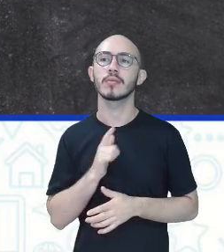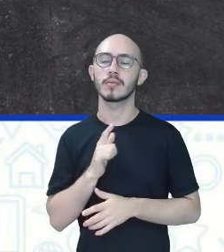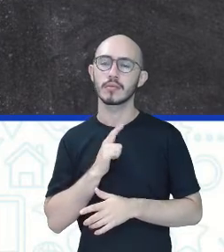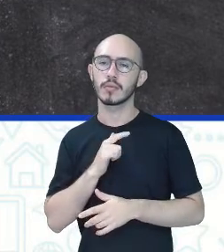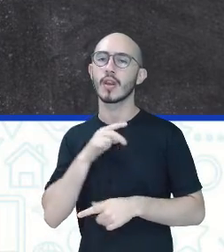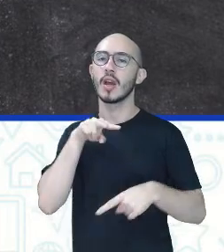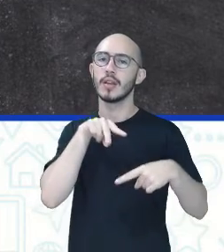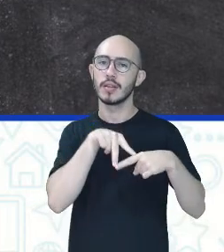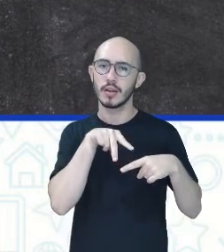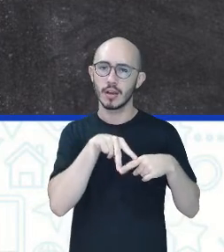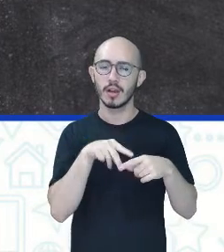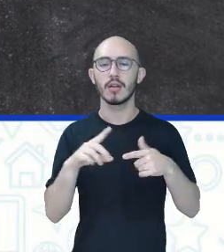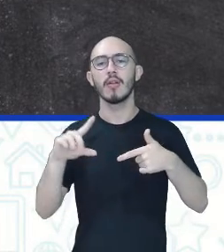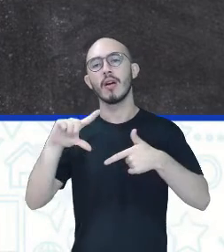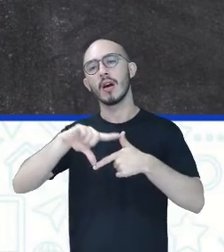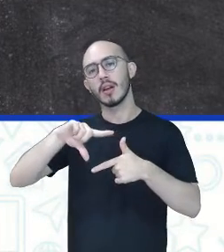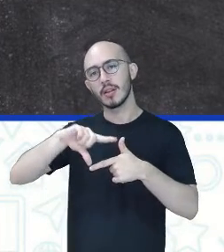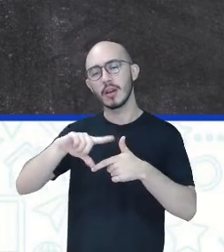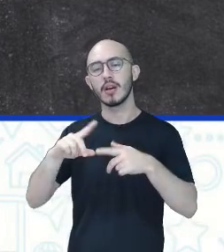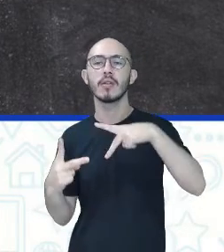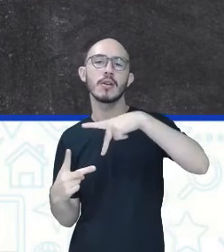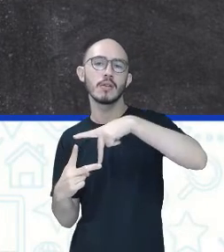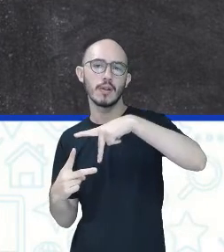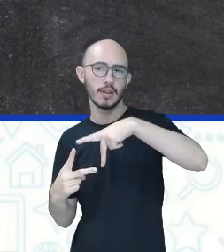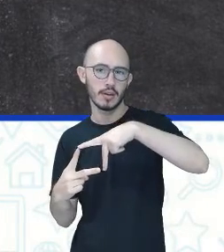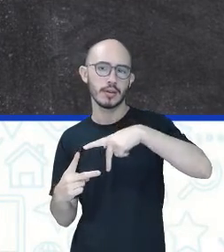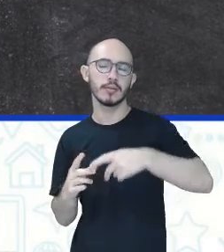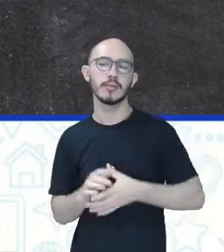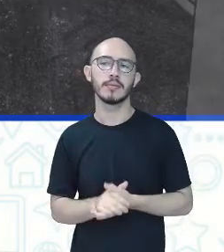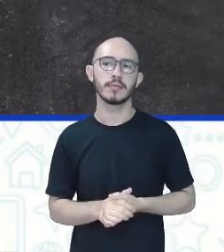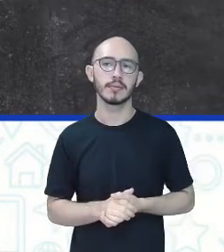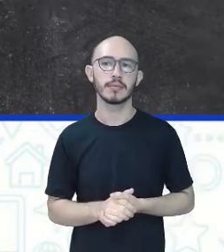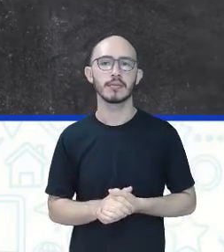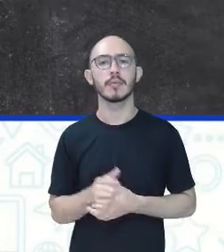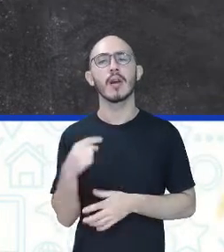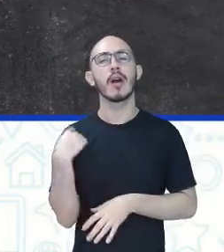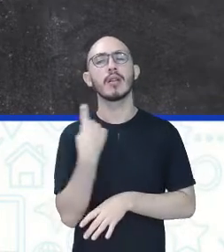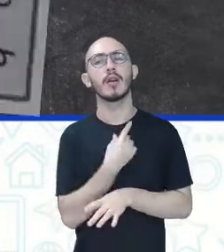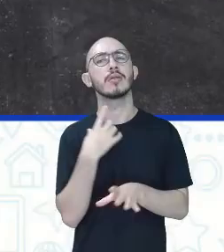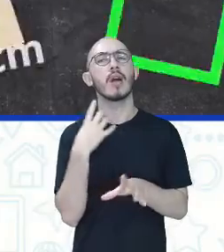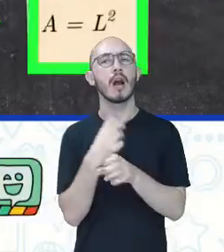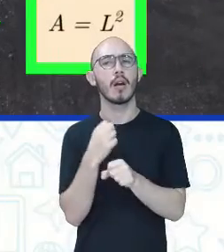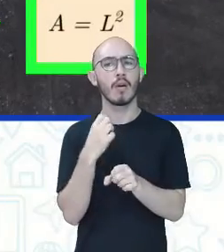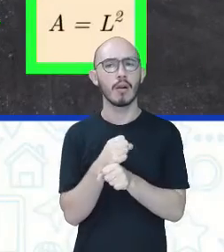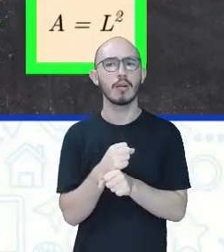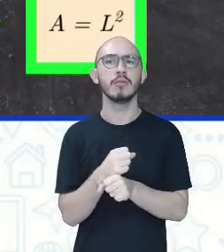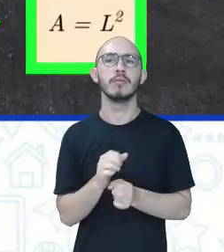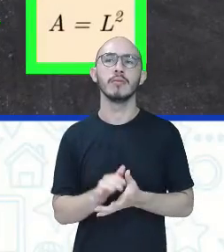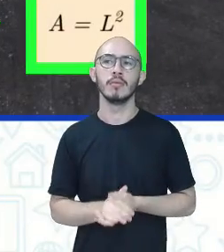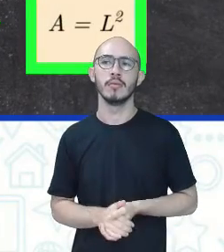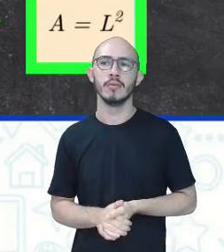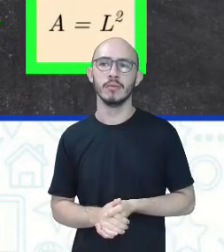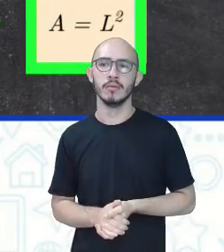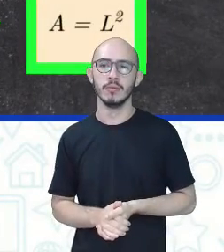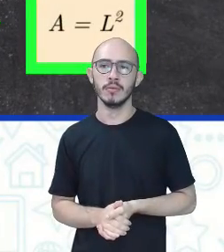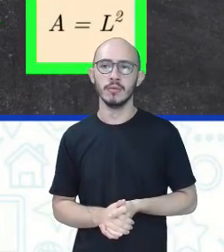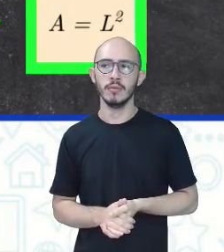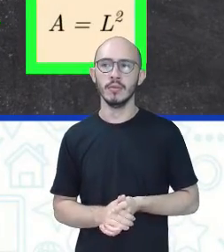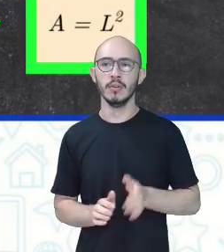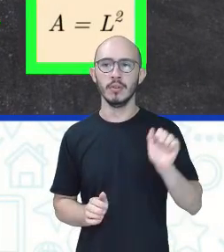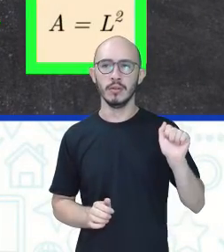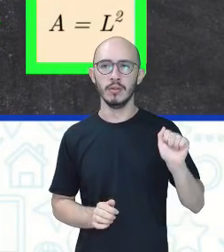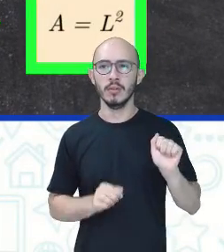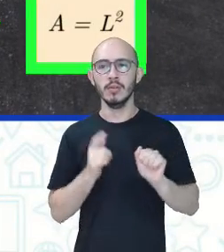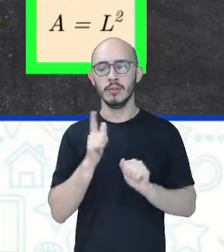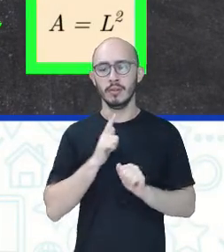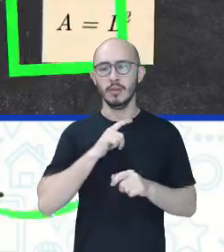triângulo, quanto do retângulo, quanto do quadrado. E aí a gente calculou essas áreas. Primeiro calculamos aí a